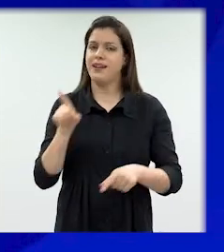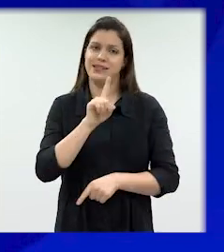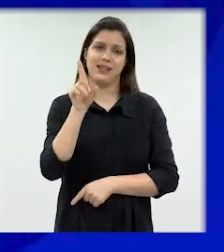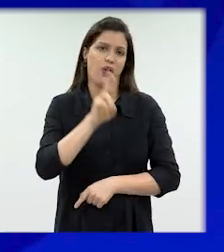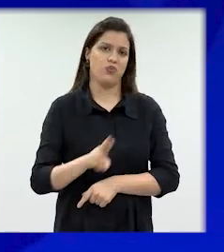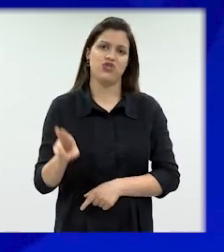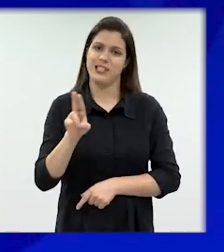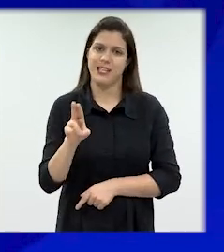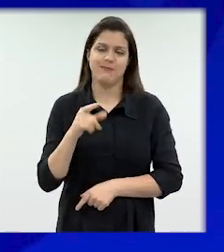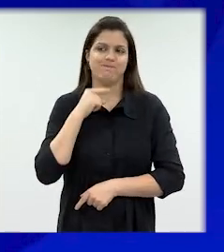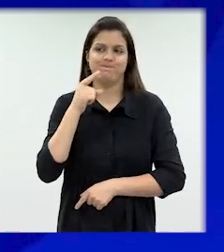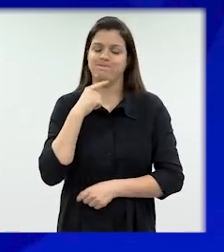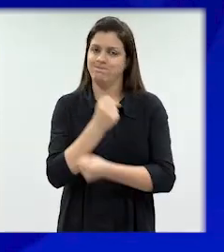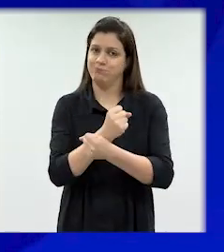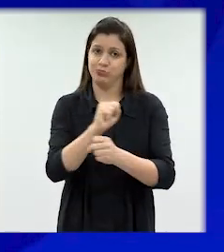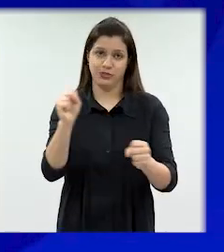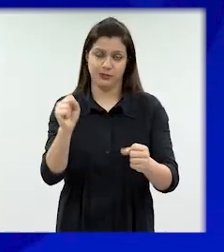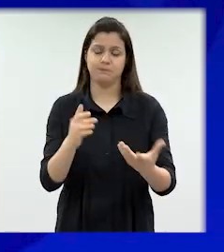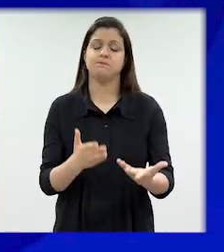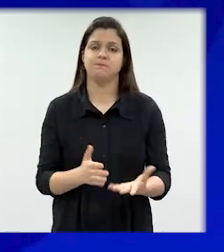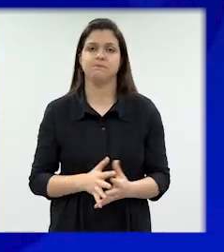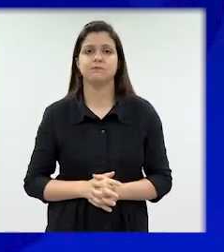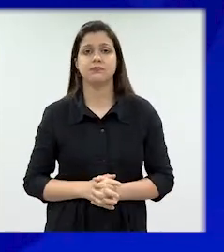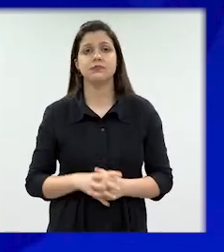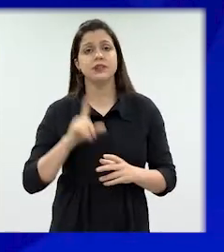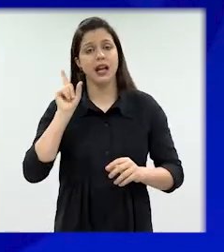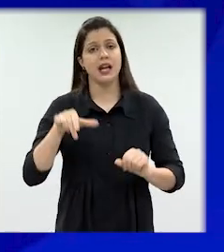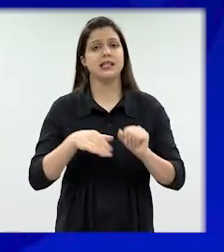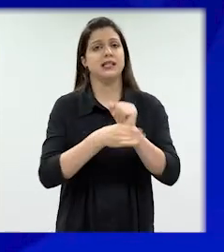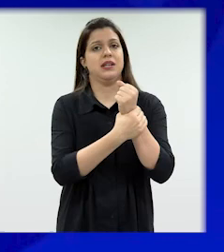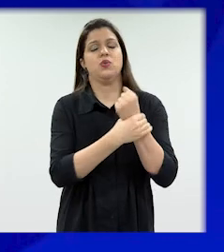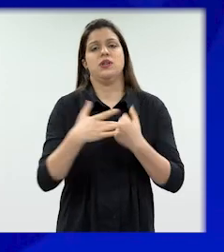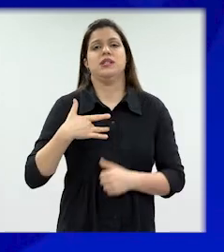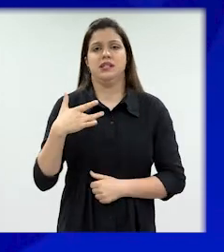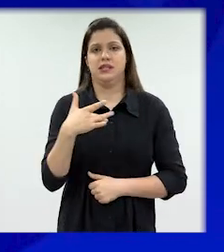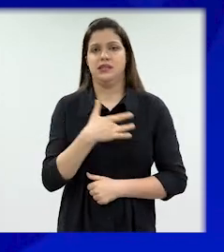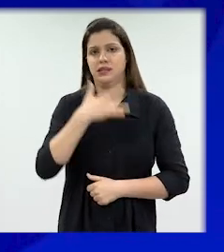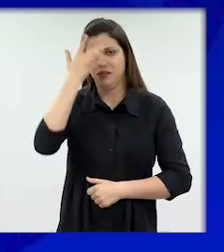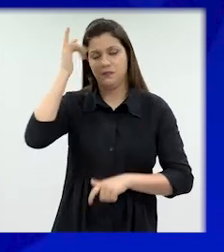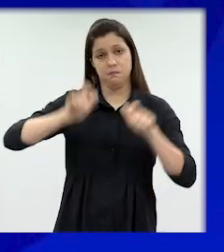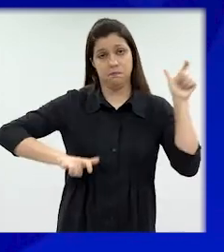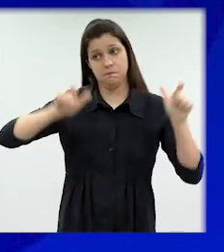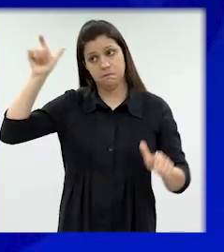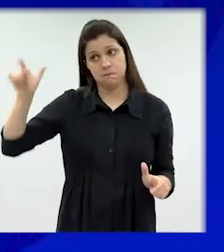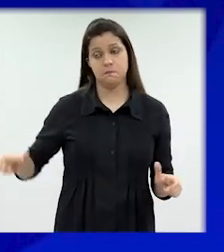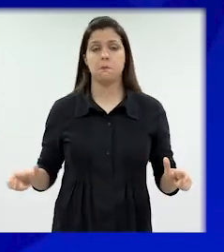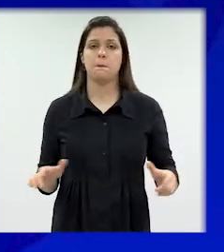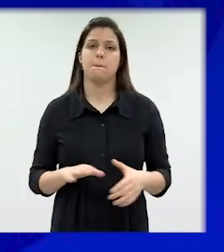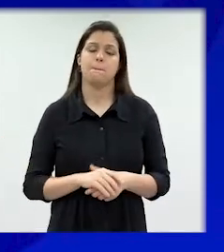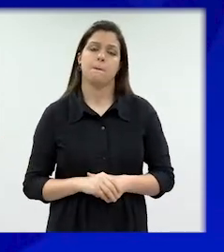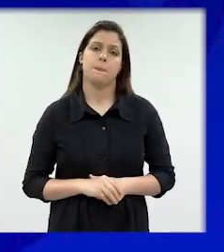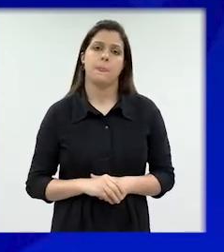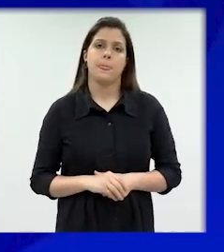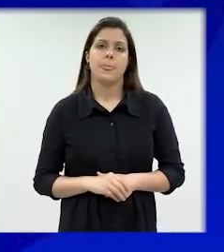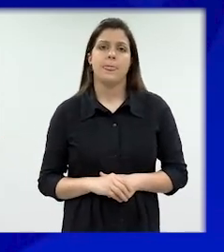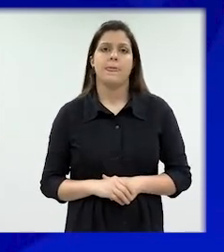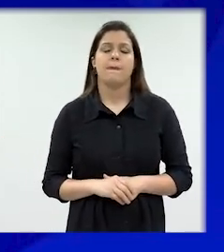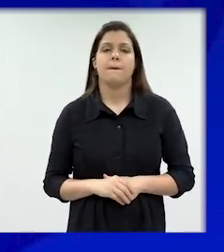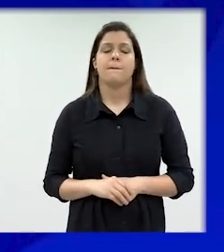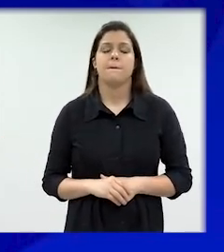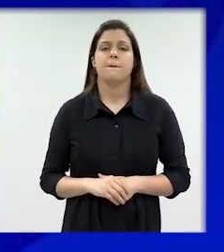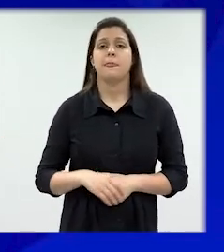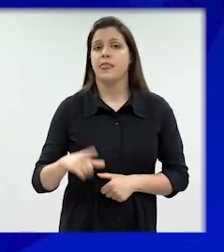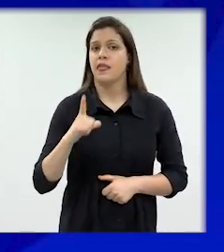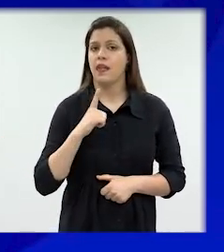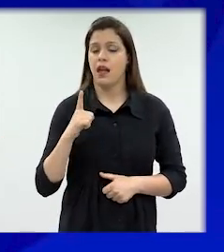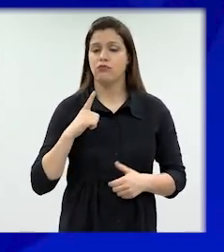vamos utilizar nessa eleição, por questão de segurança à saúde do eleitor e dos mesários. Na medida que vai se